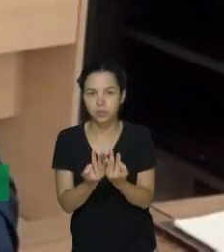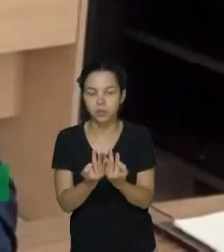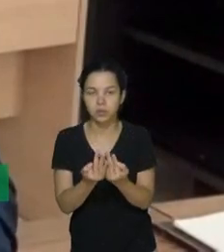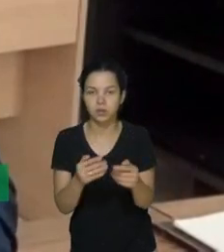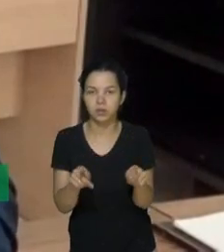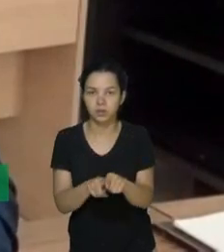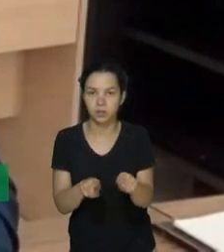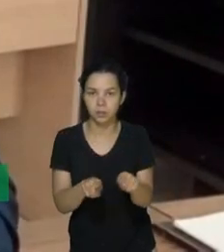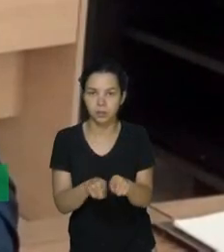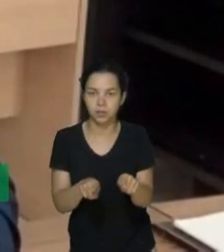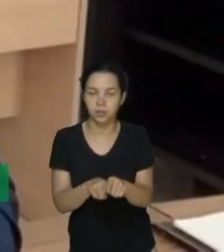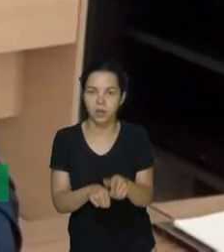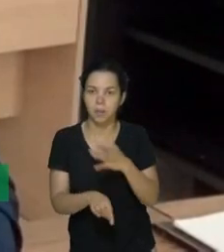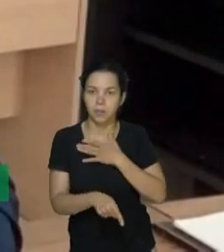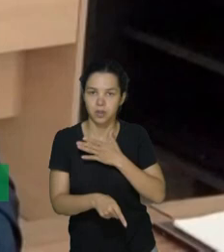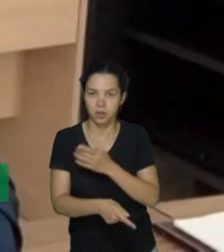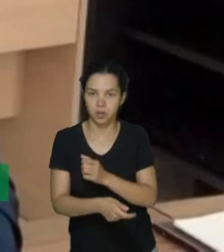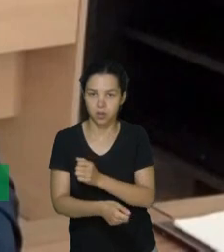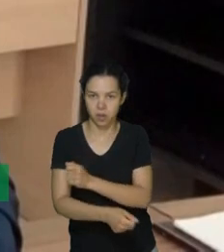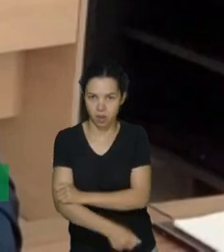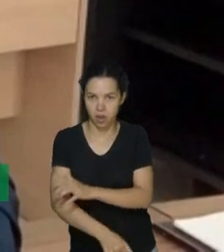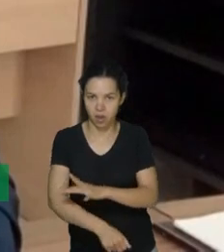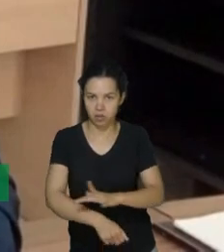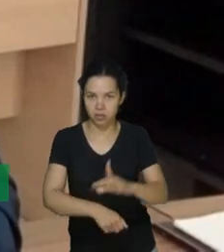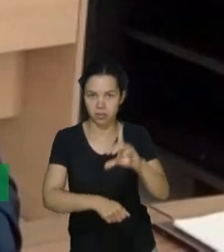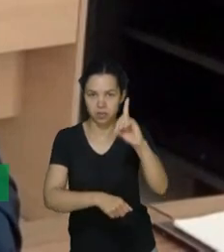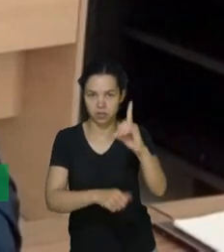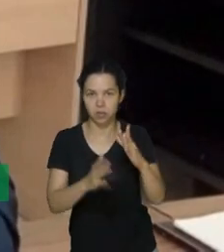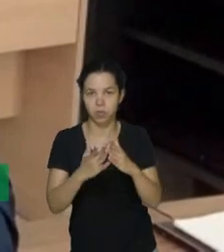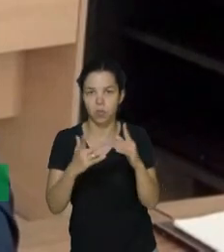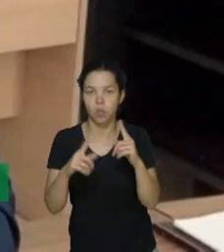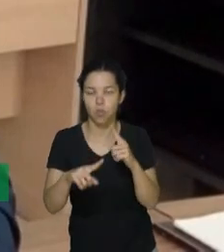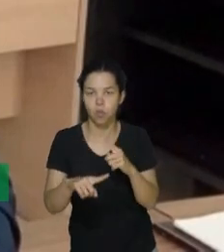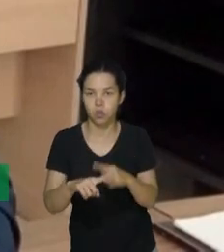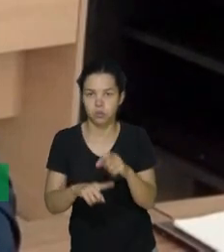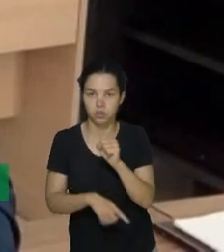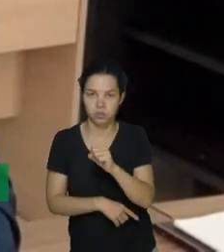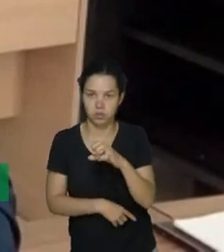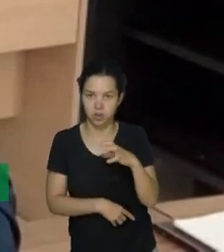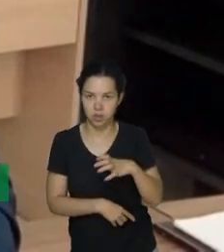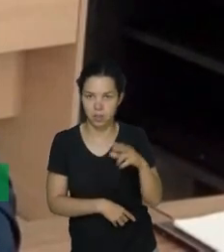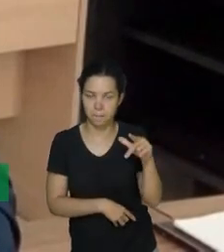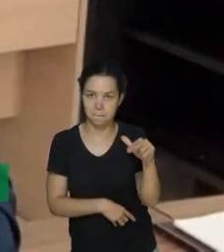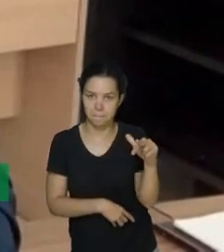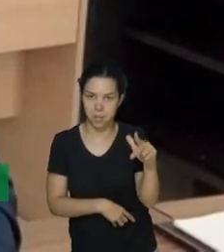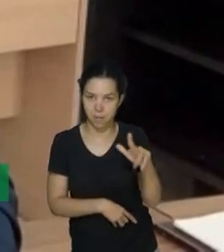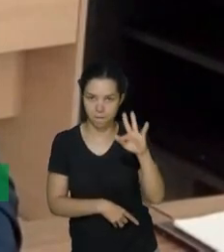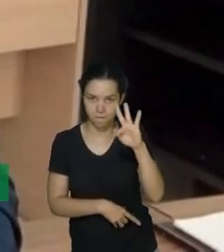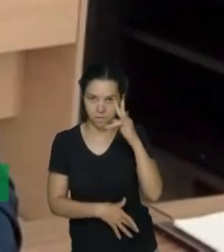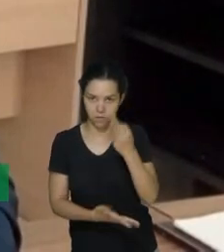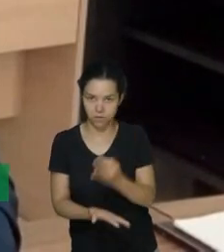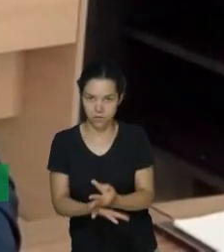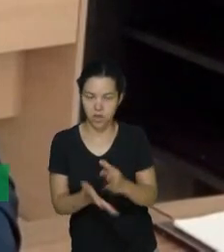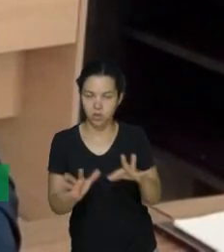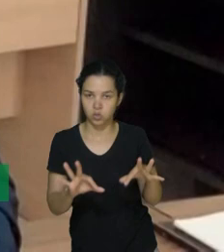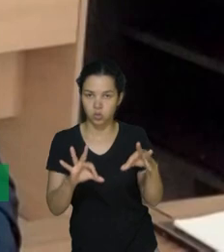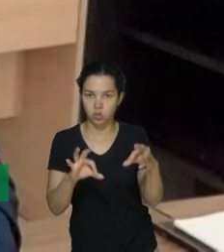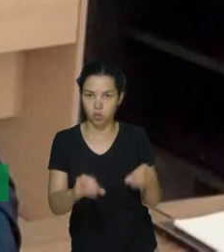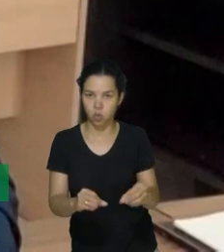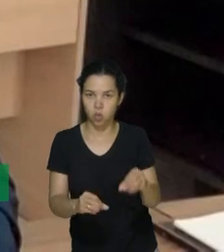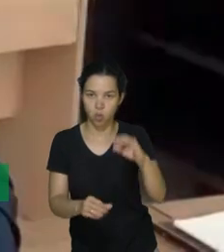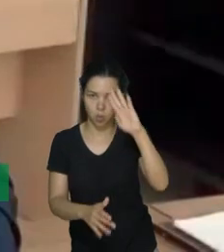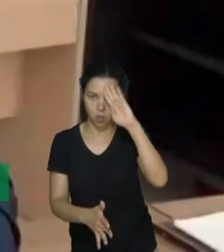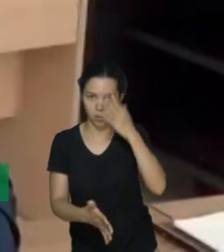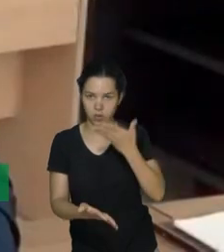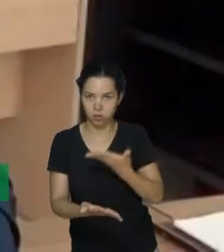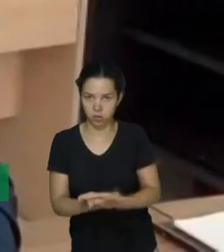da minha igreja, Assembleia de Deus de Santa Catarina, aos meus irmãos na fé e a todos aqueles que acreditam em